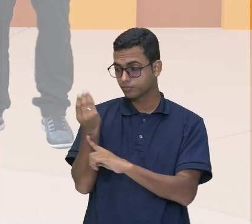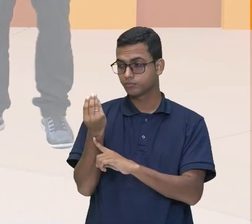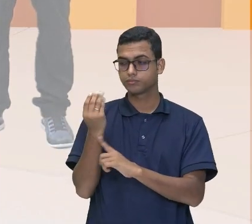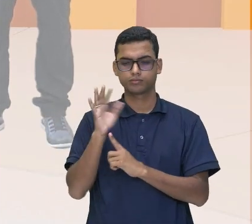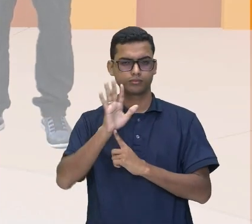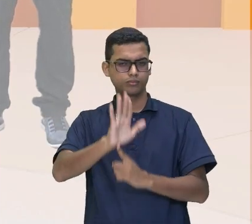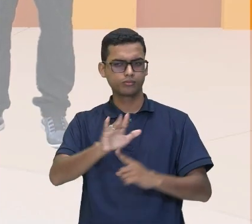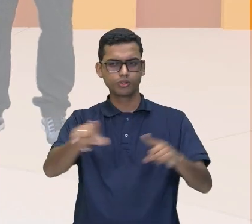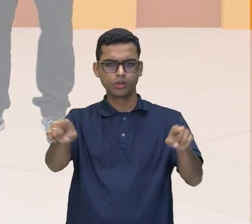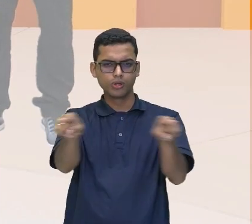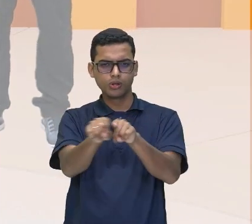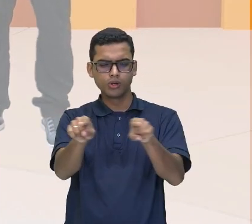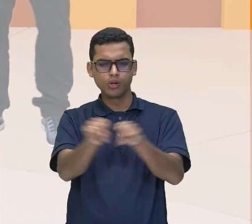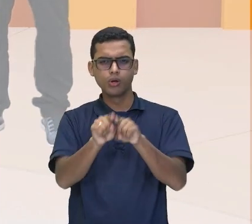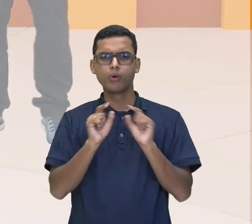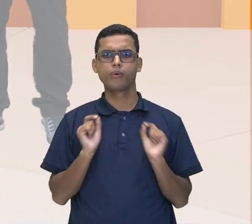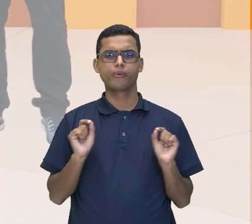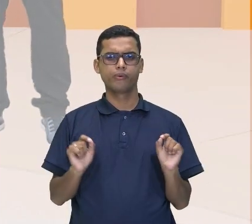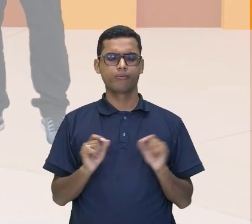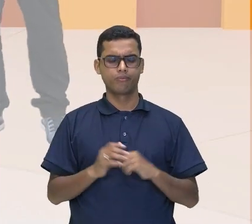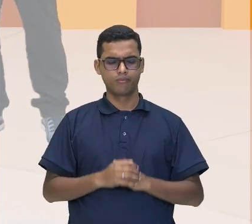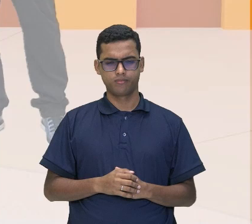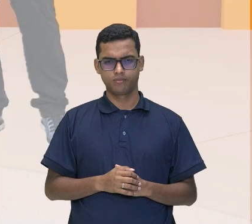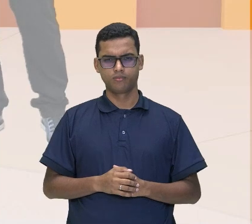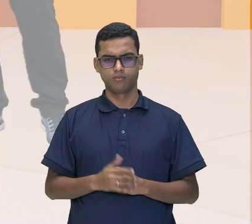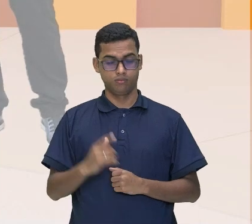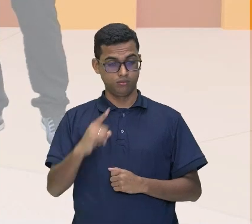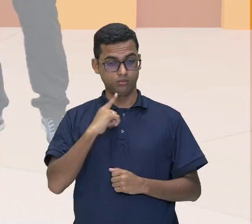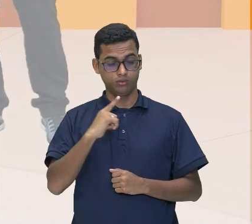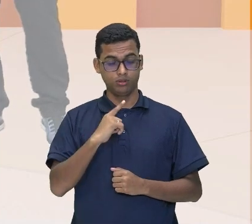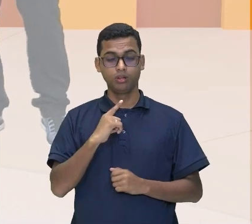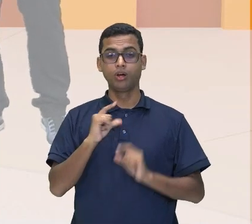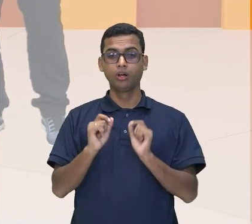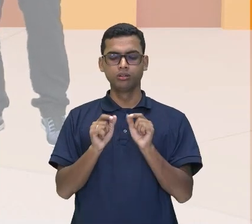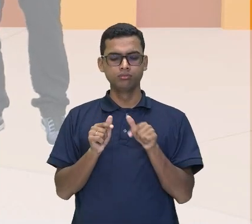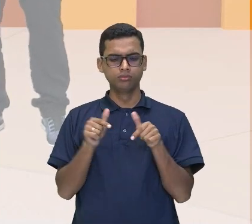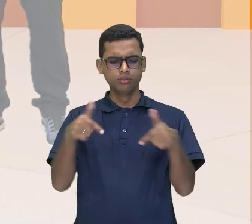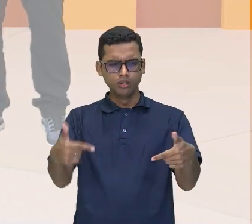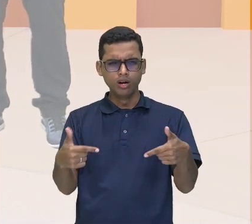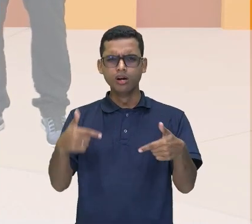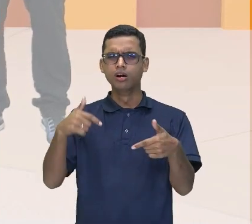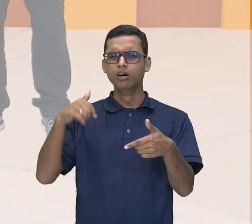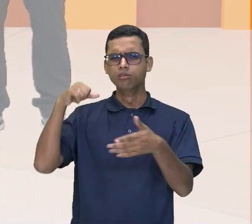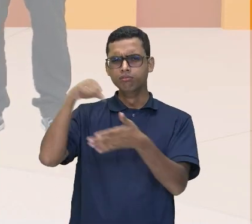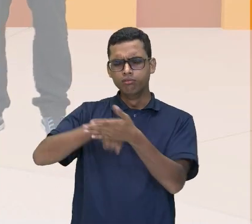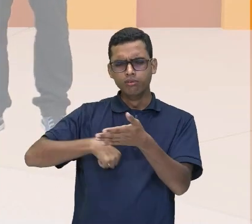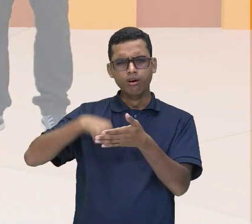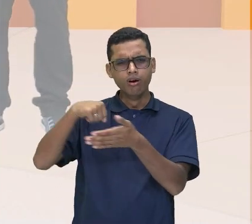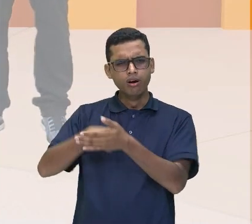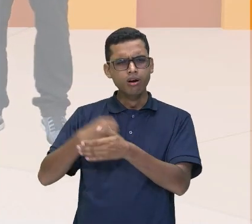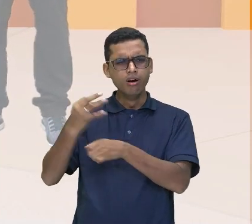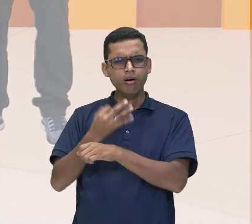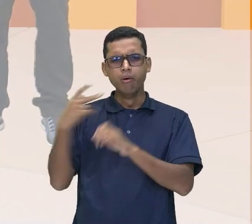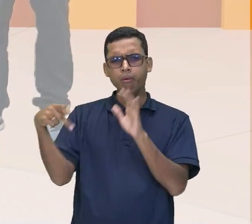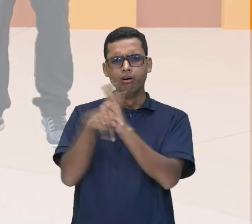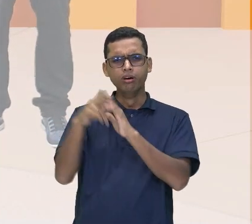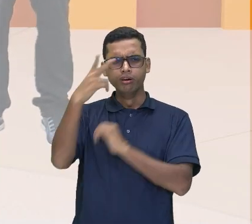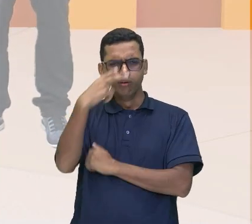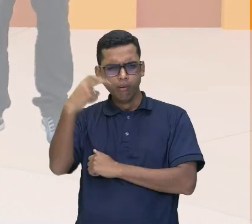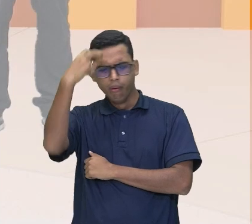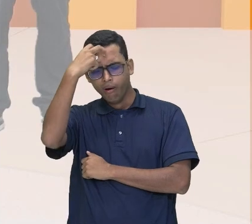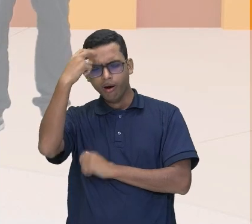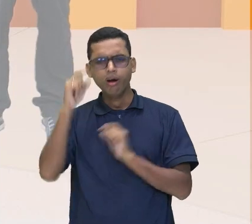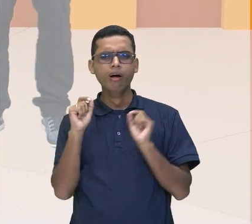reflete, ela também tem esse fator da resistência. Por que é uma resistência cultural à arte para os